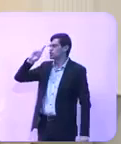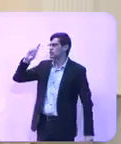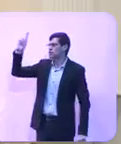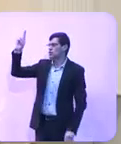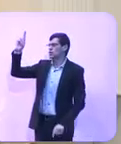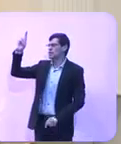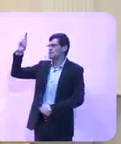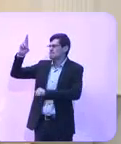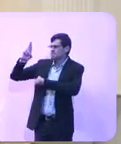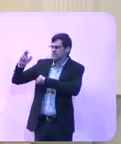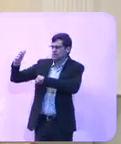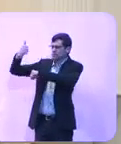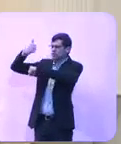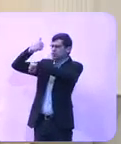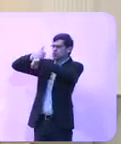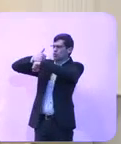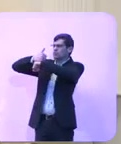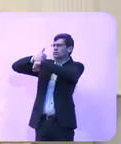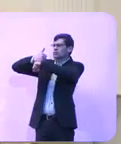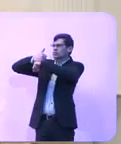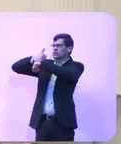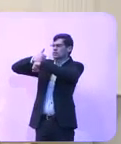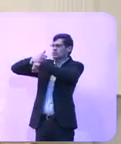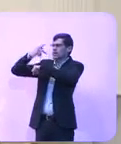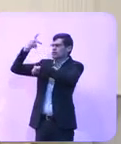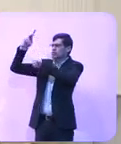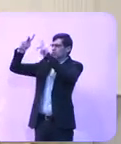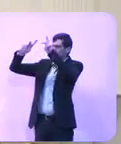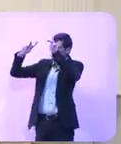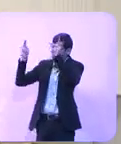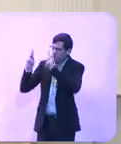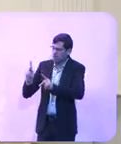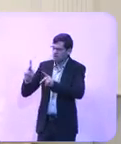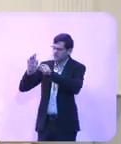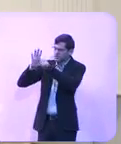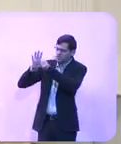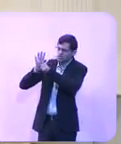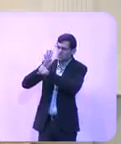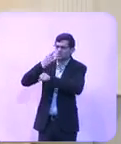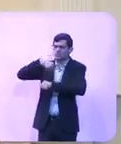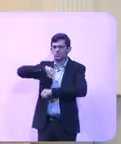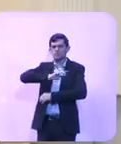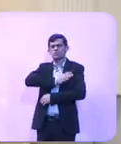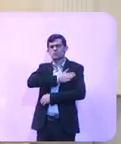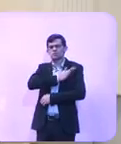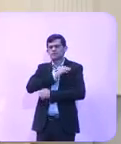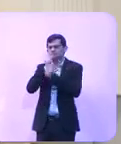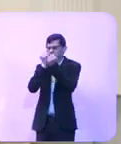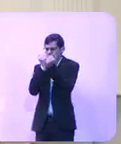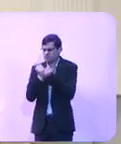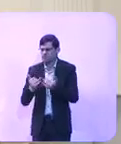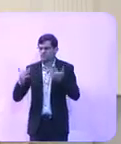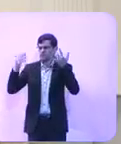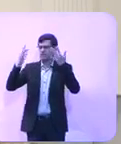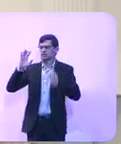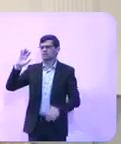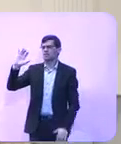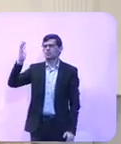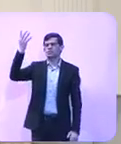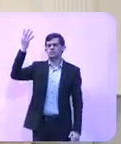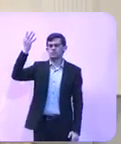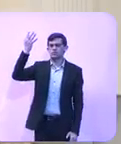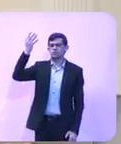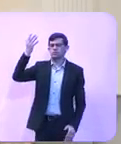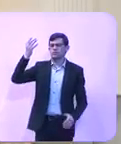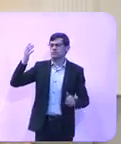o dono, se movimentando, a Tua paz fluindo, os Teus milagres acontecendo,